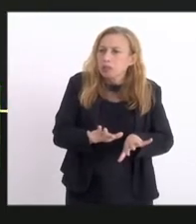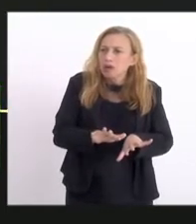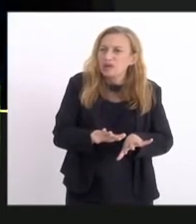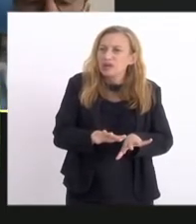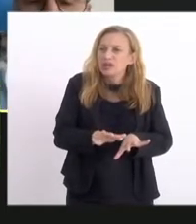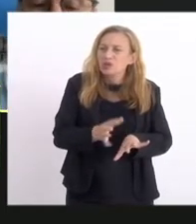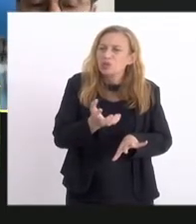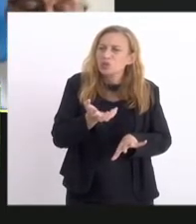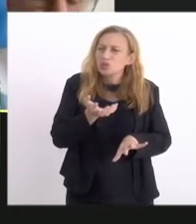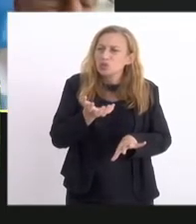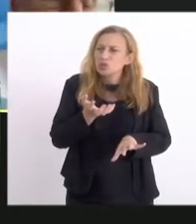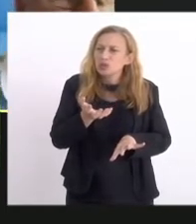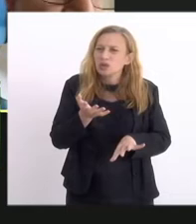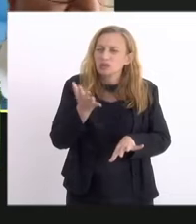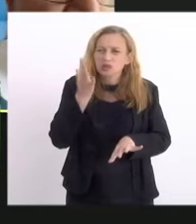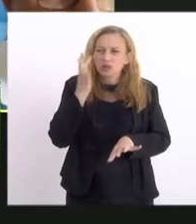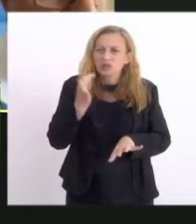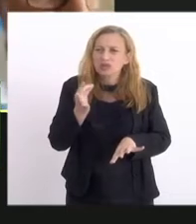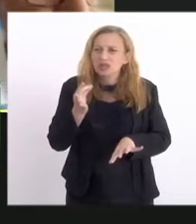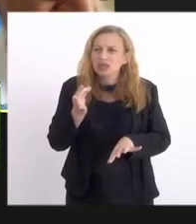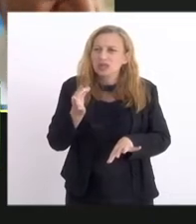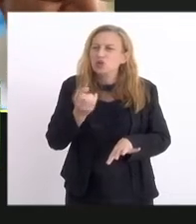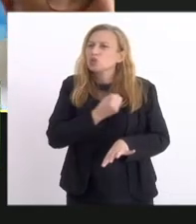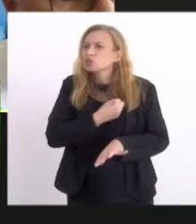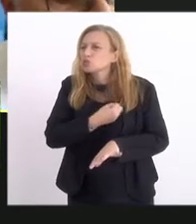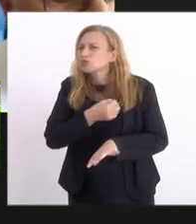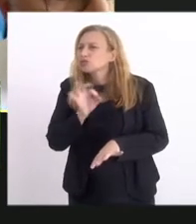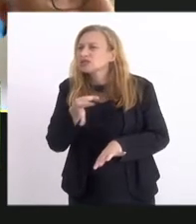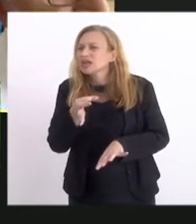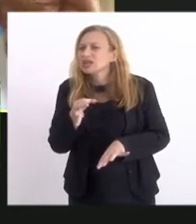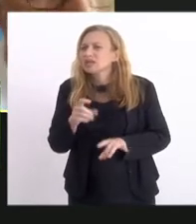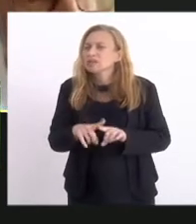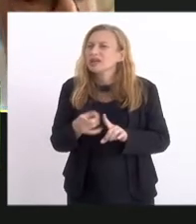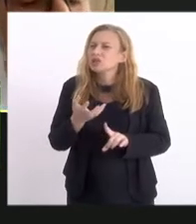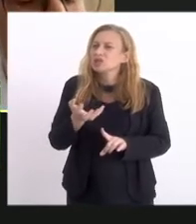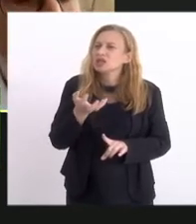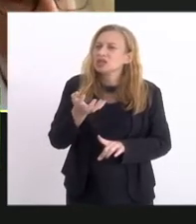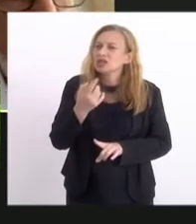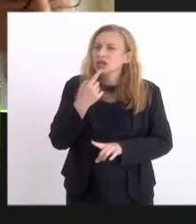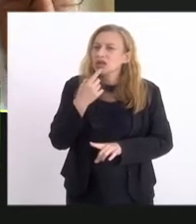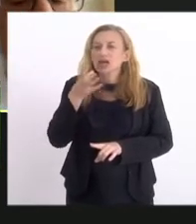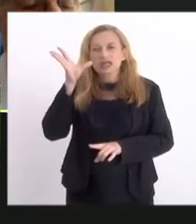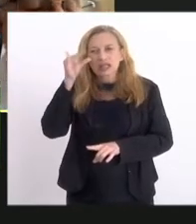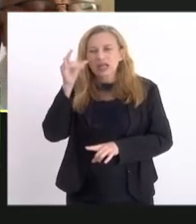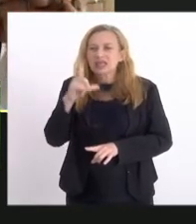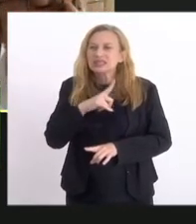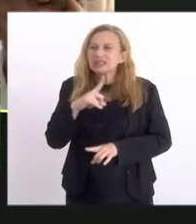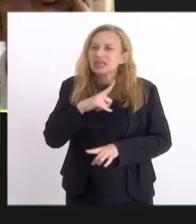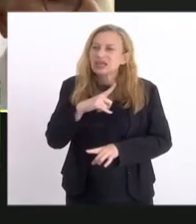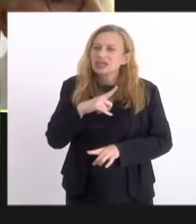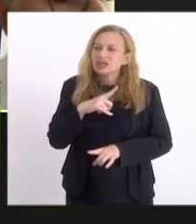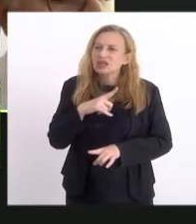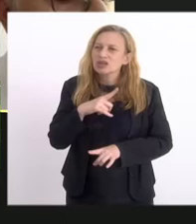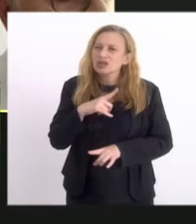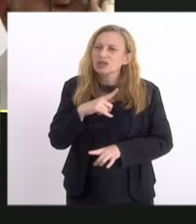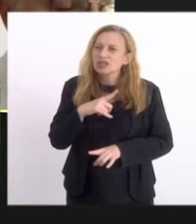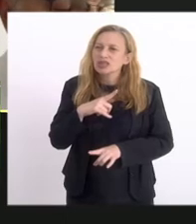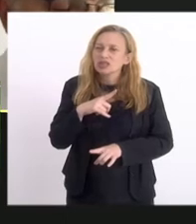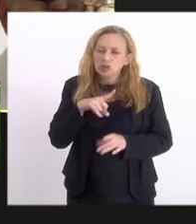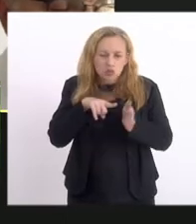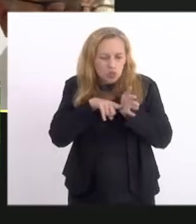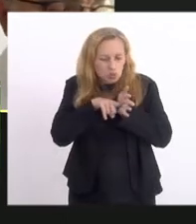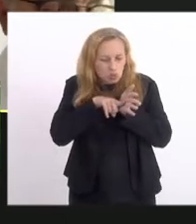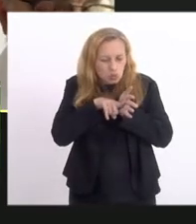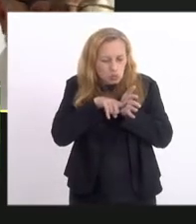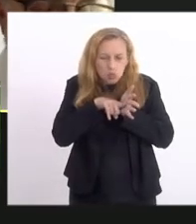queria, não sei onde Vossa Excelência está, mas eu tenho interesse de verificar